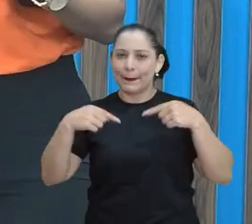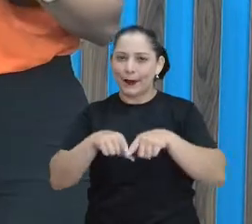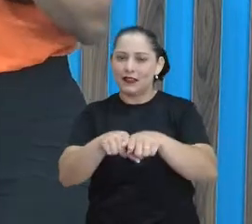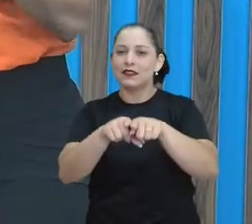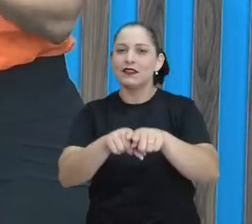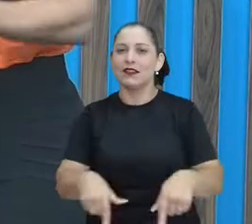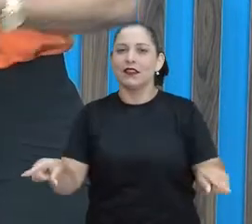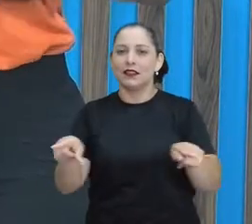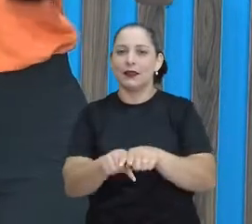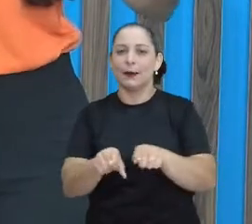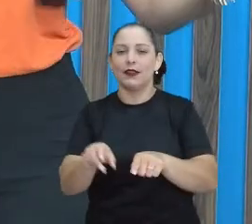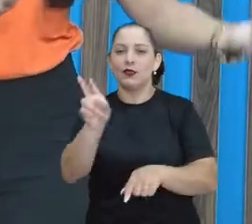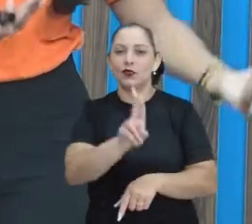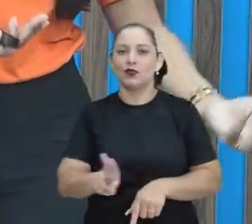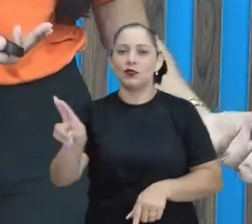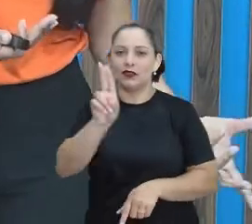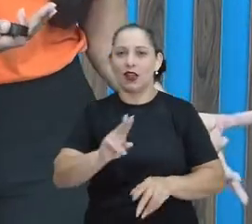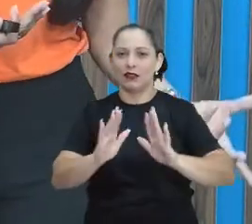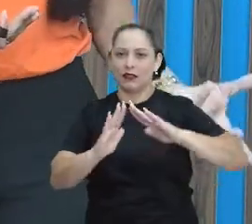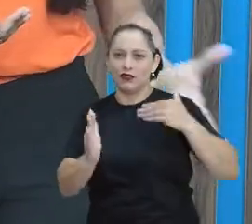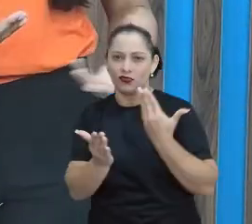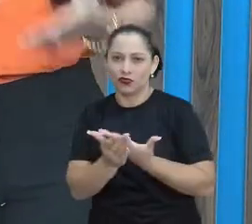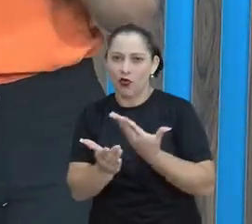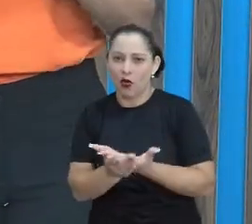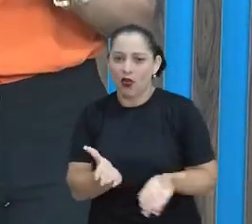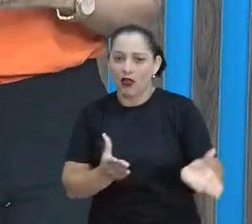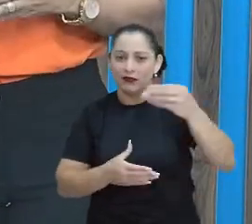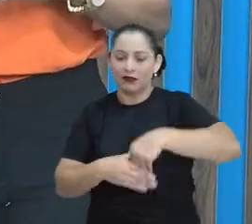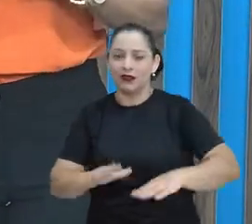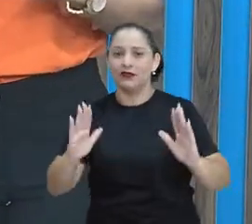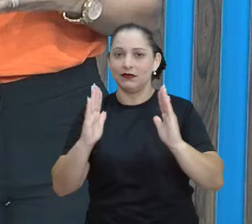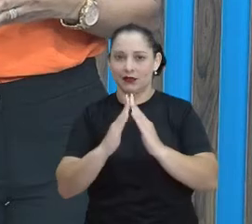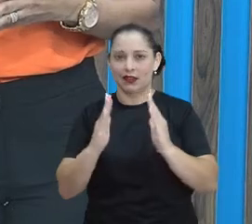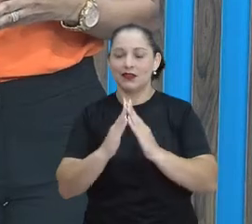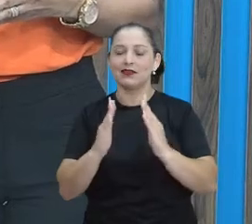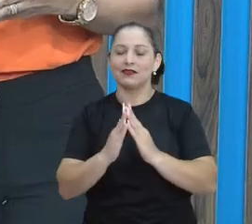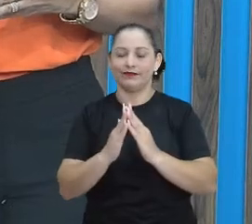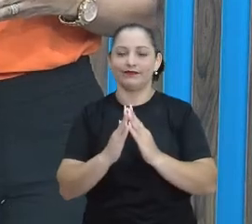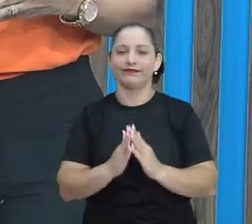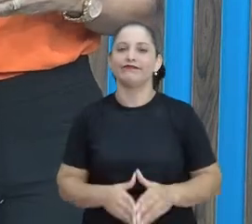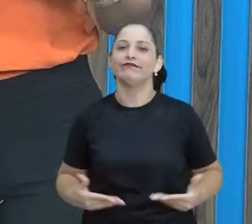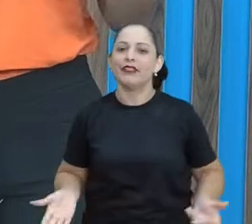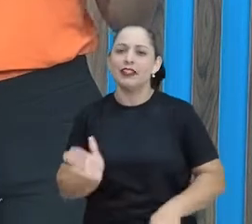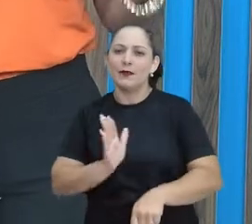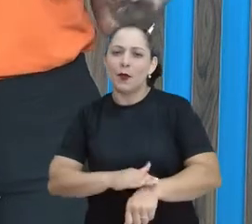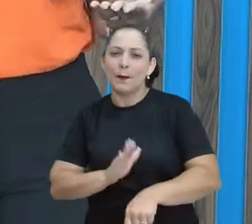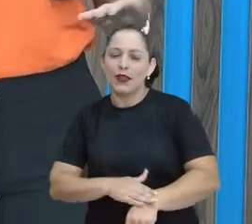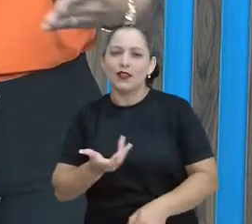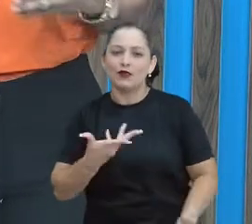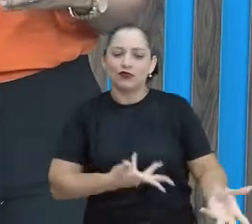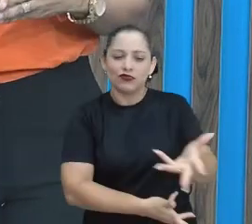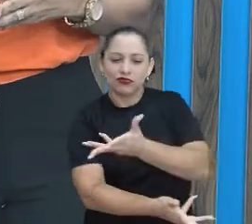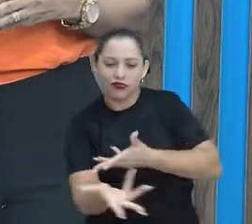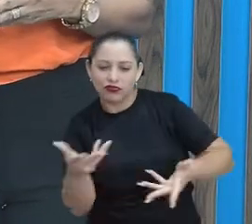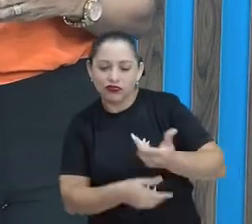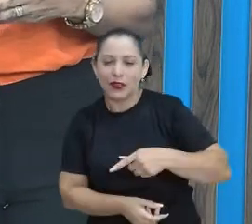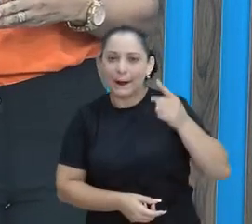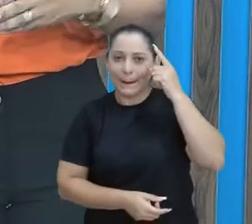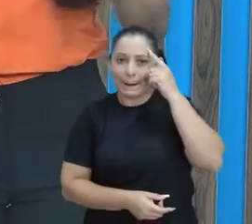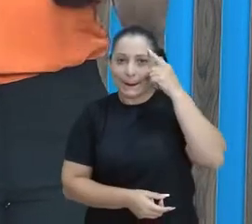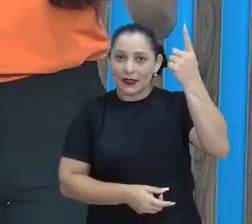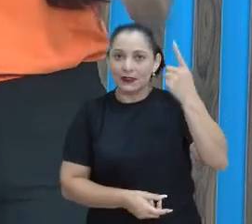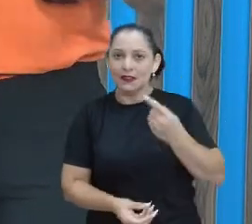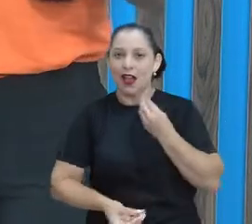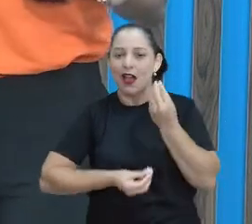podem ser utilizados na escola e em casa. Então, a gente vai ter esse momento para a gente pensar em como a gente